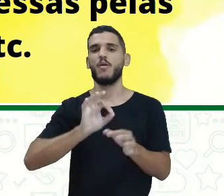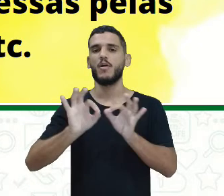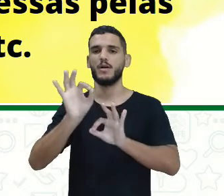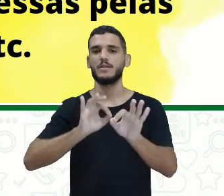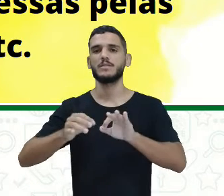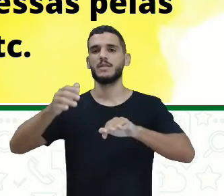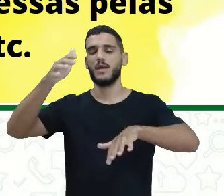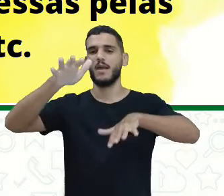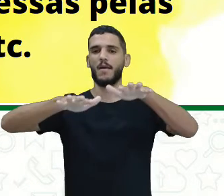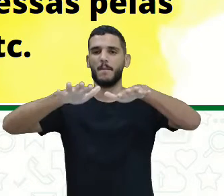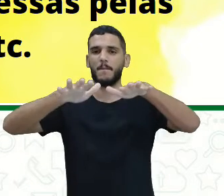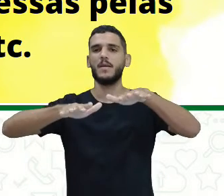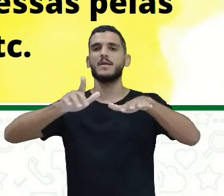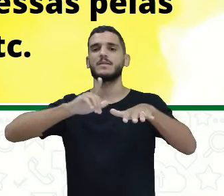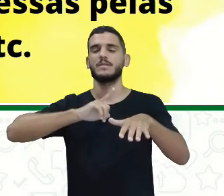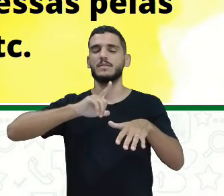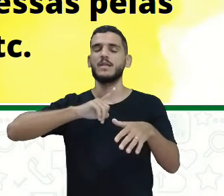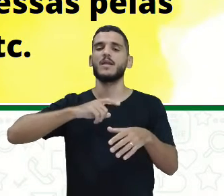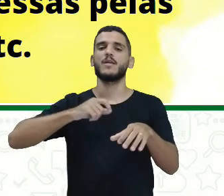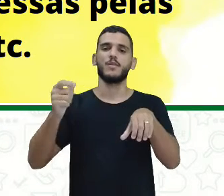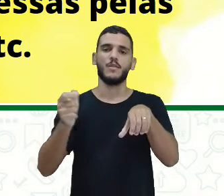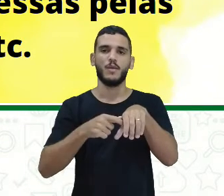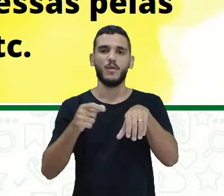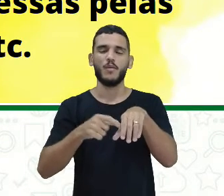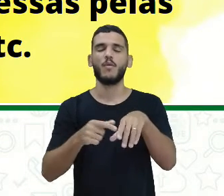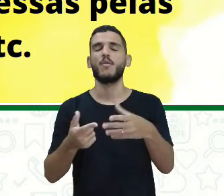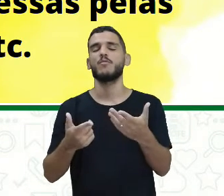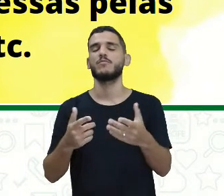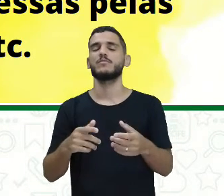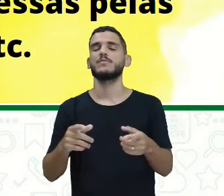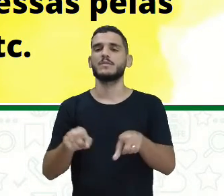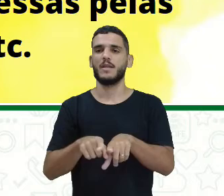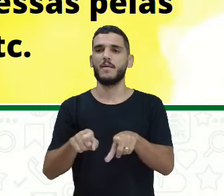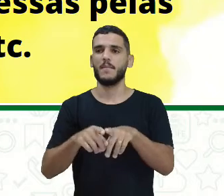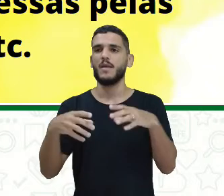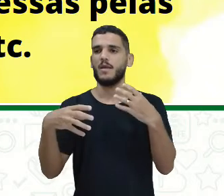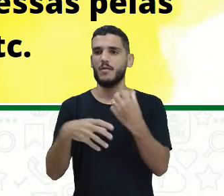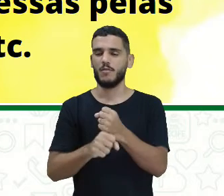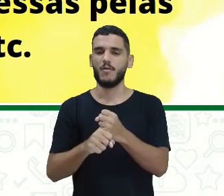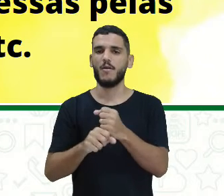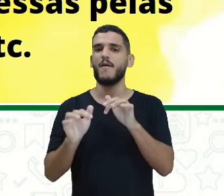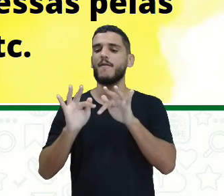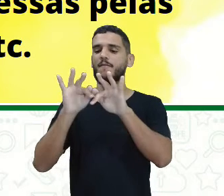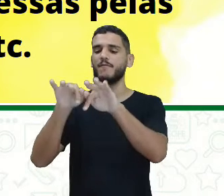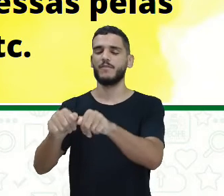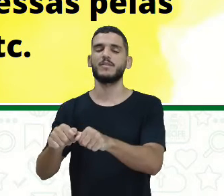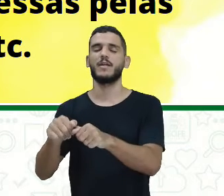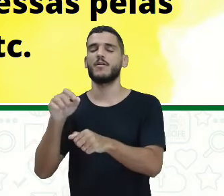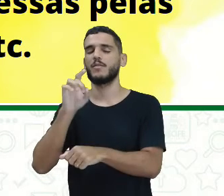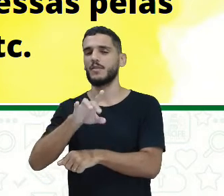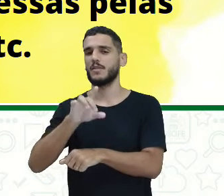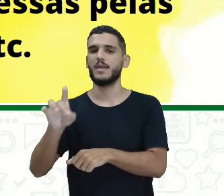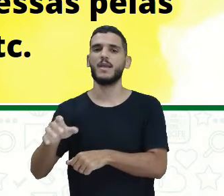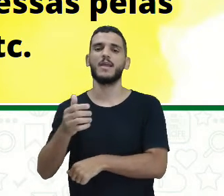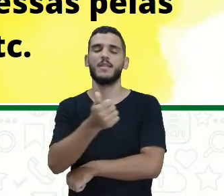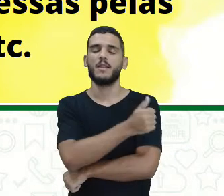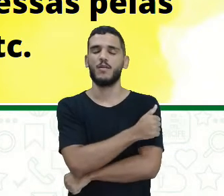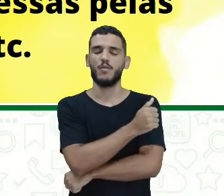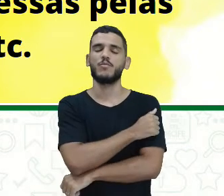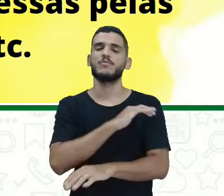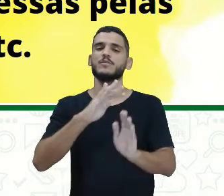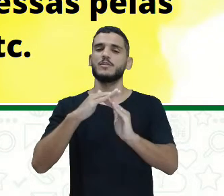da rodada, né, nas escolas, para o cálculo da média final dos alunos. Na